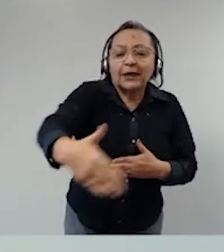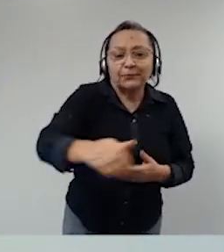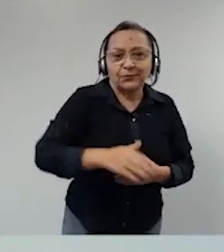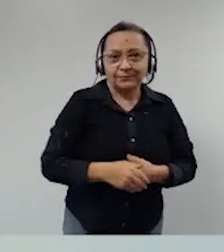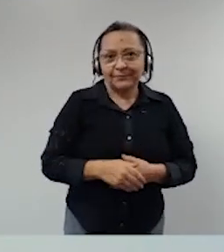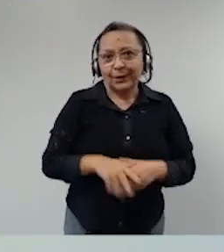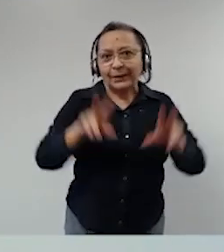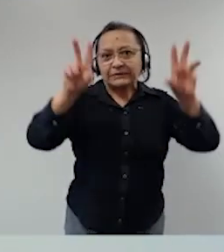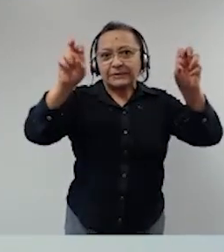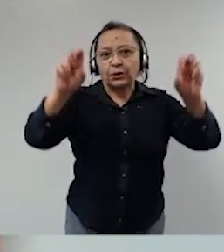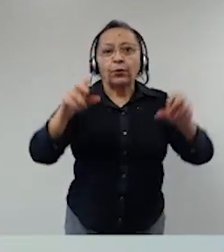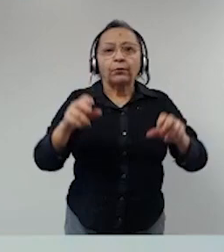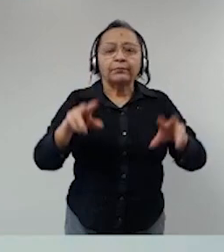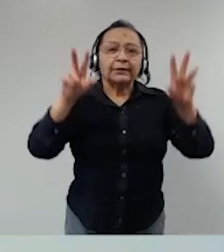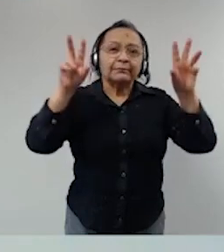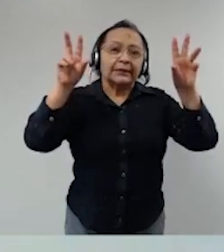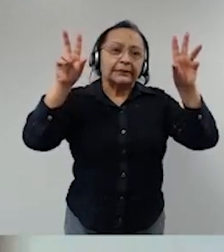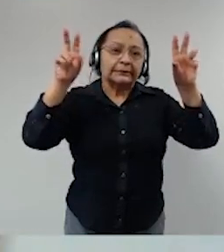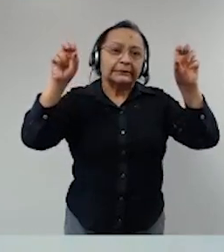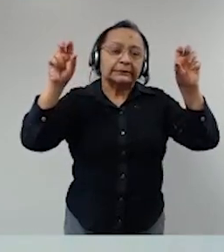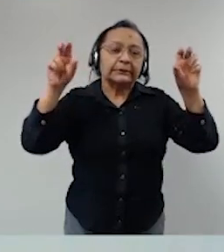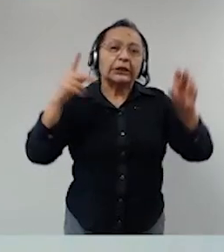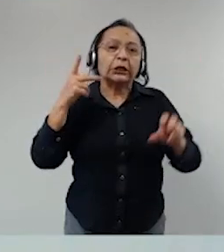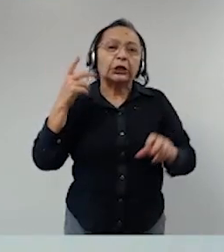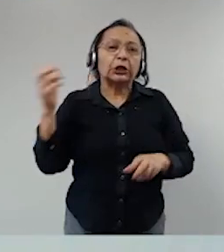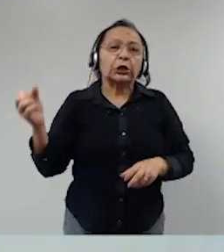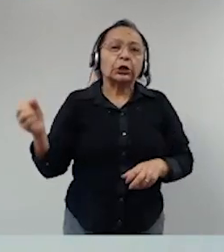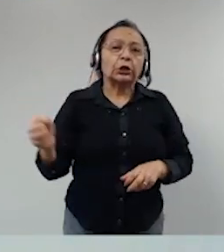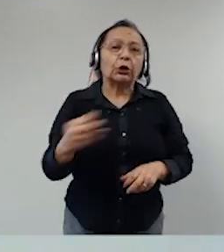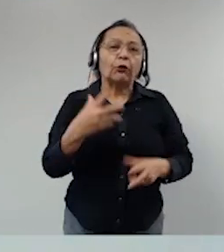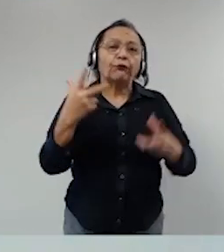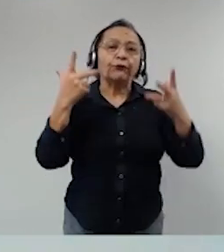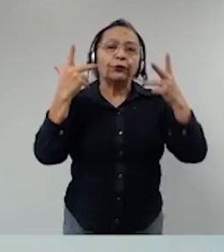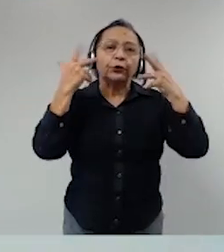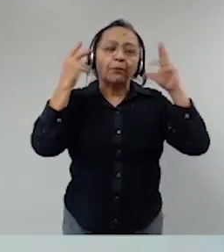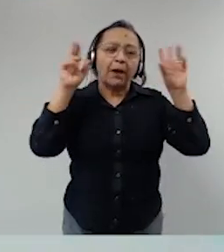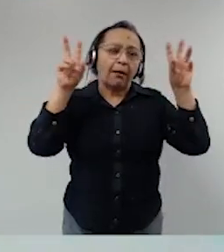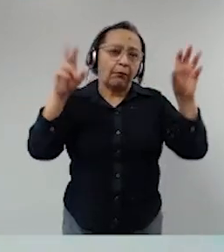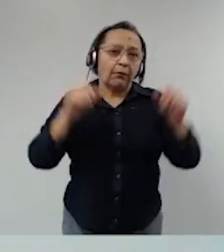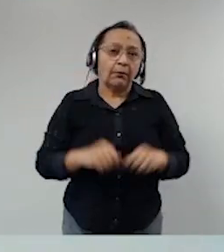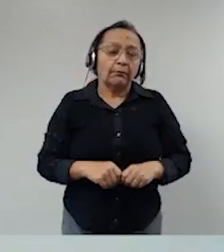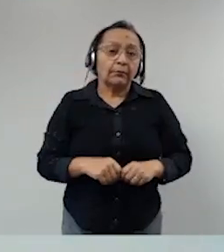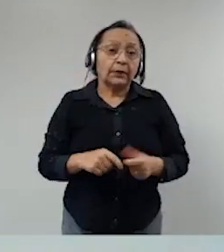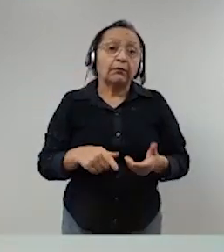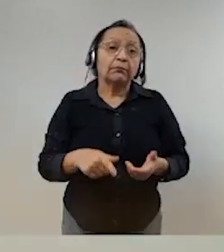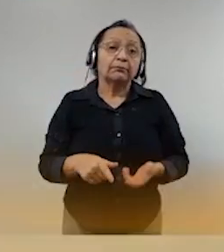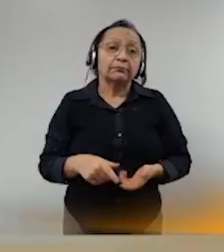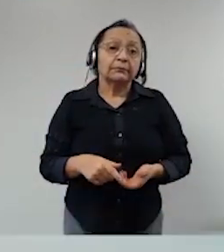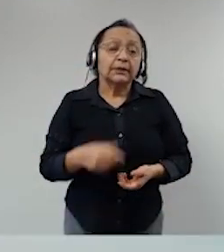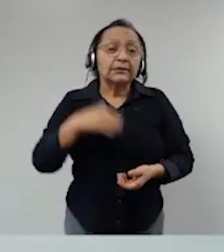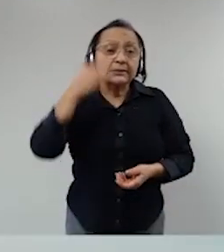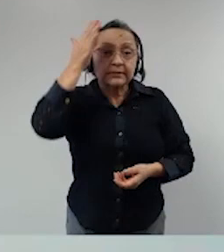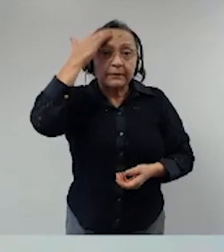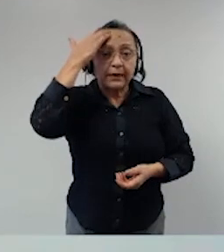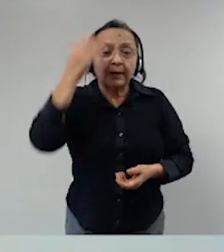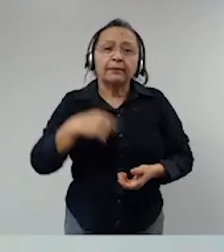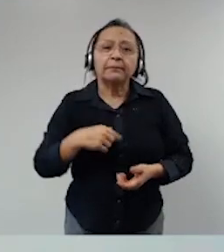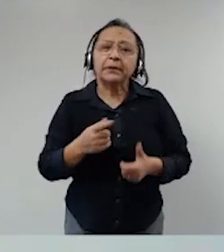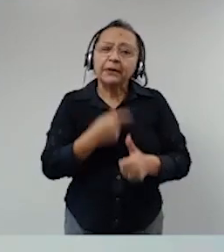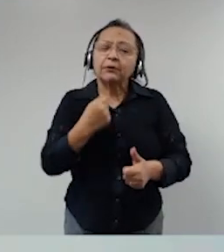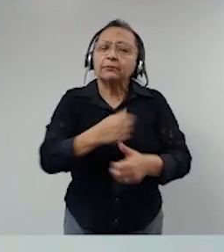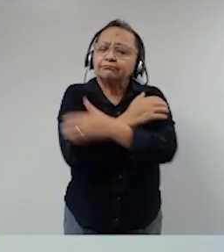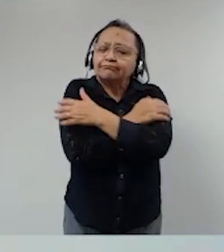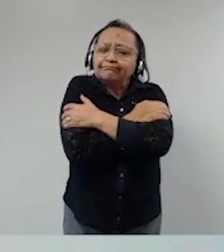expressão, inclusive, cunhada e que pegou no mundo inteiro? Antes de lhe passar a palavra, eu quero mandar um fraterno abraço